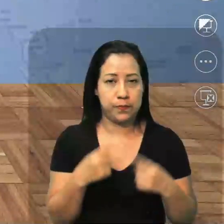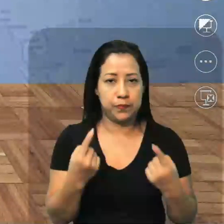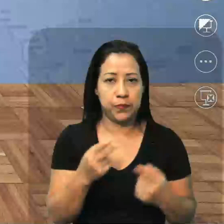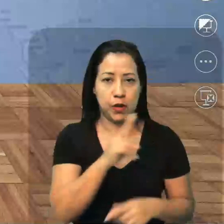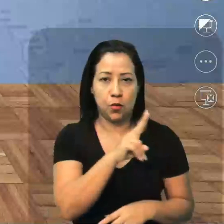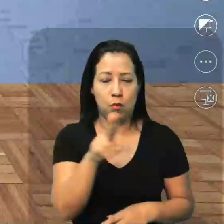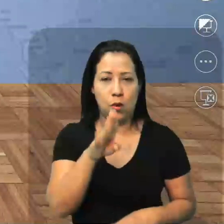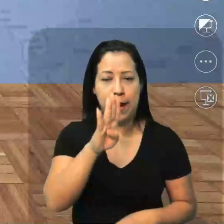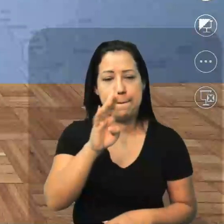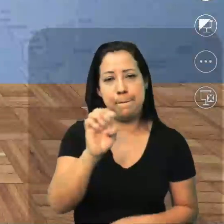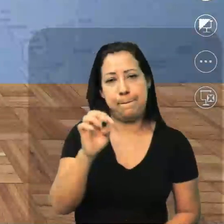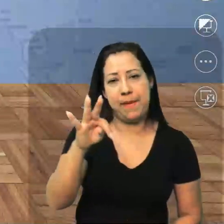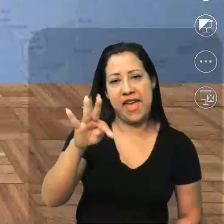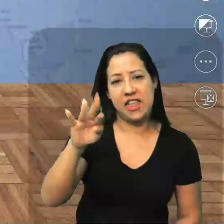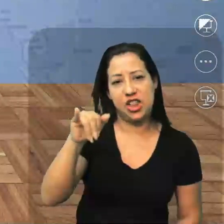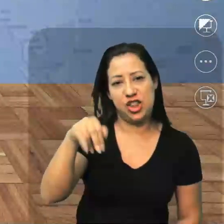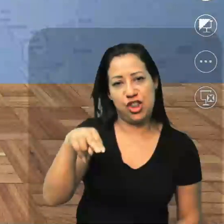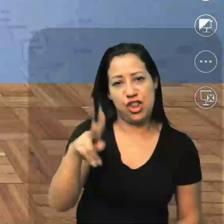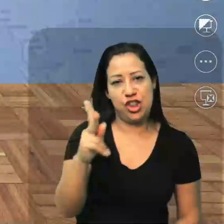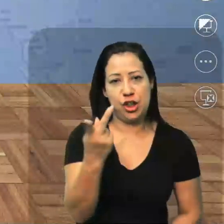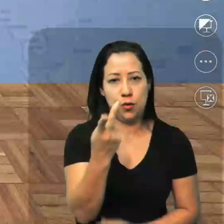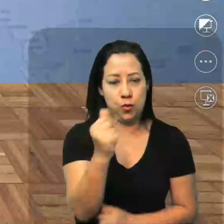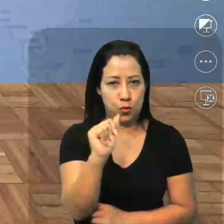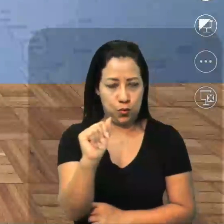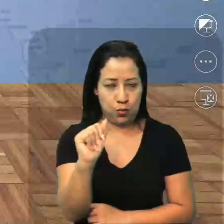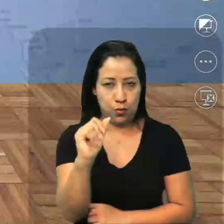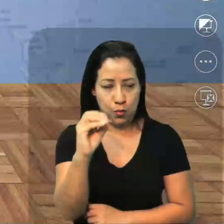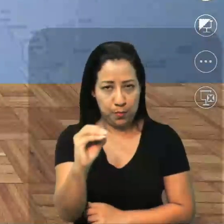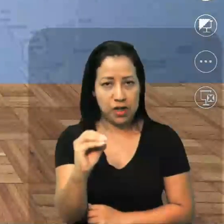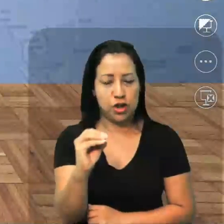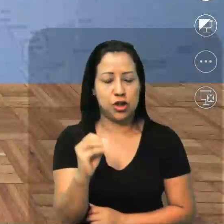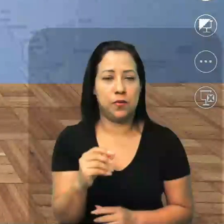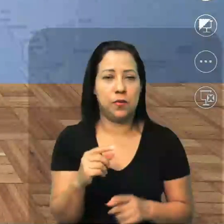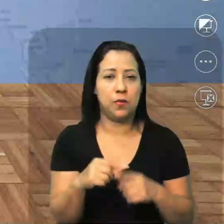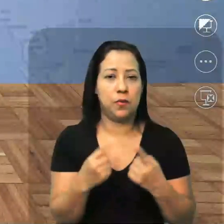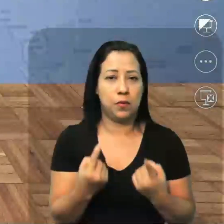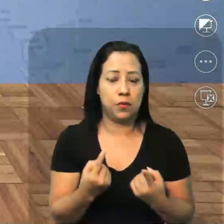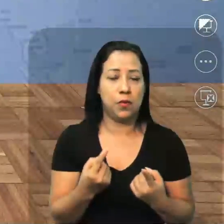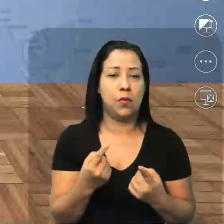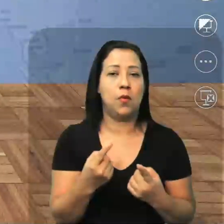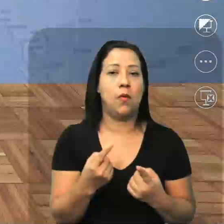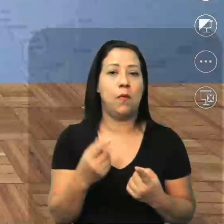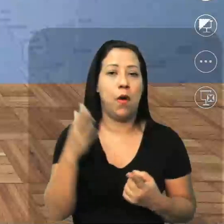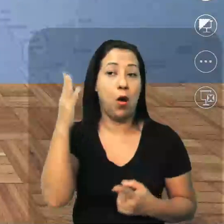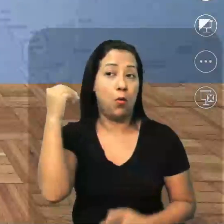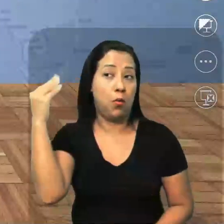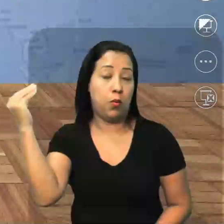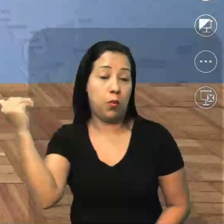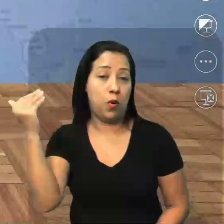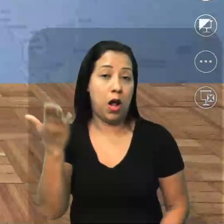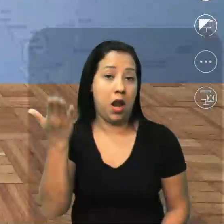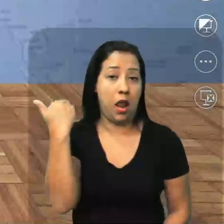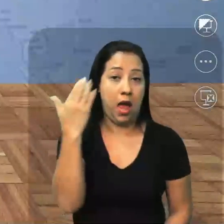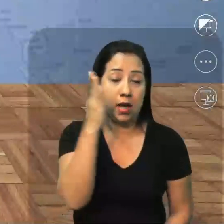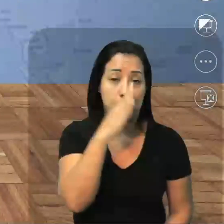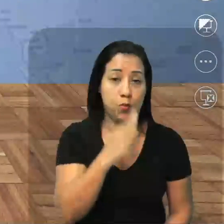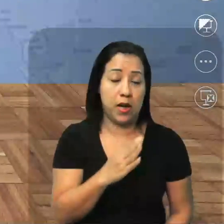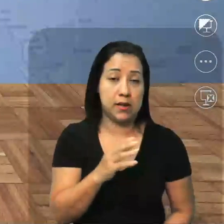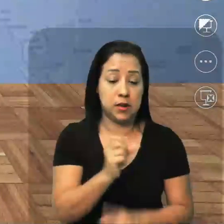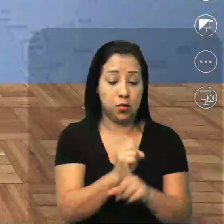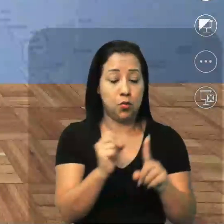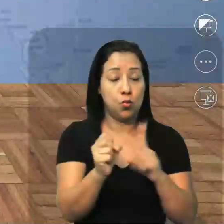chamado de Betinho, Herbert de Souza. Ele foi um grande sociólogo no Brasil, que ele foi um